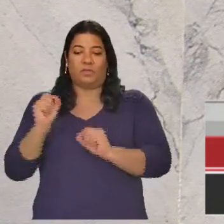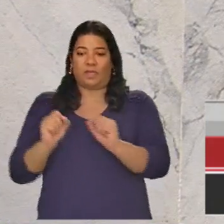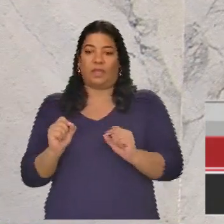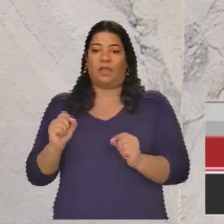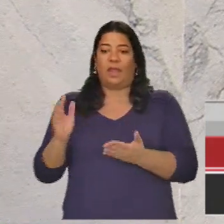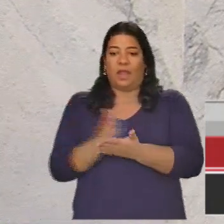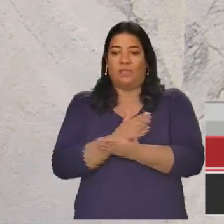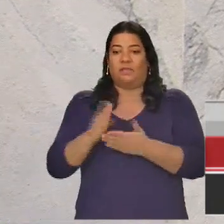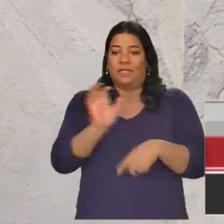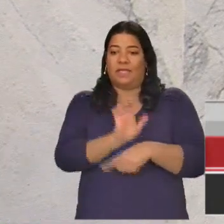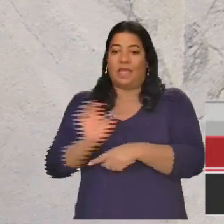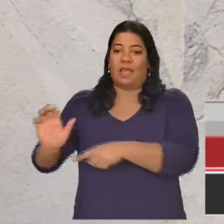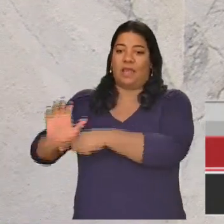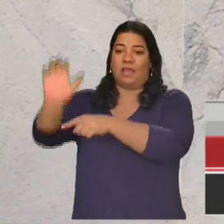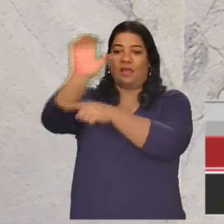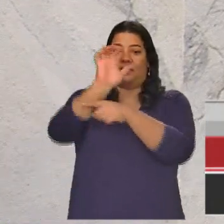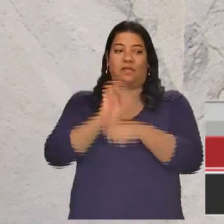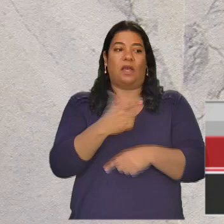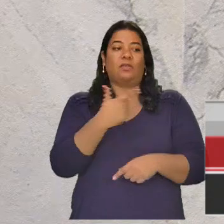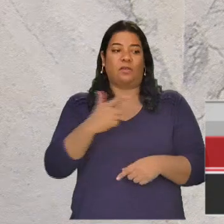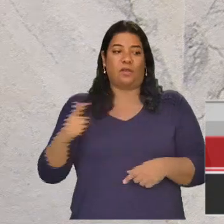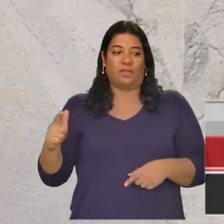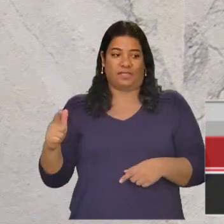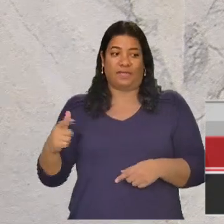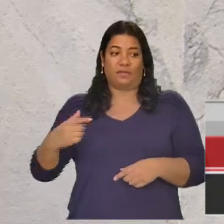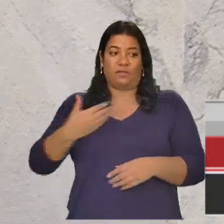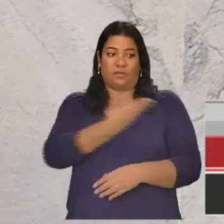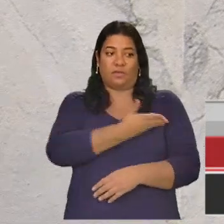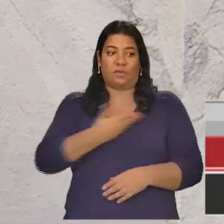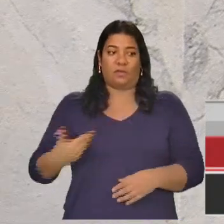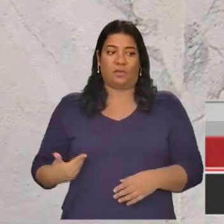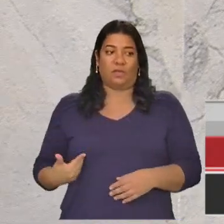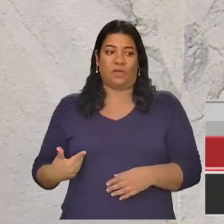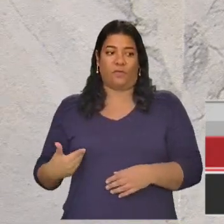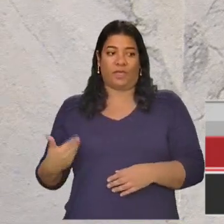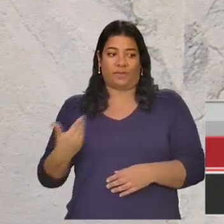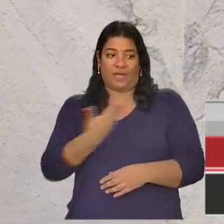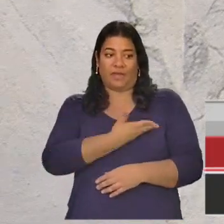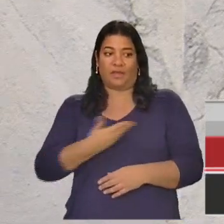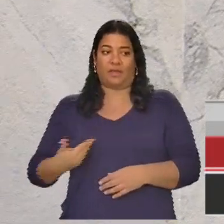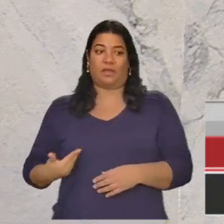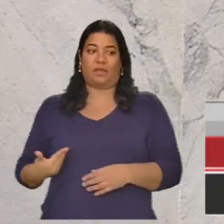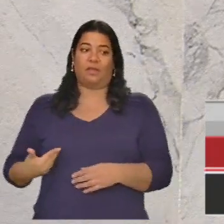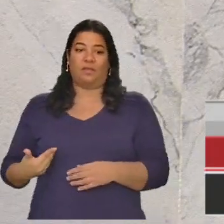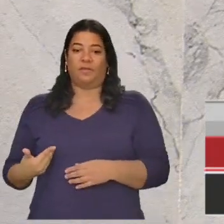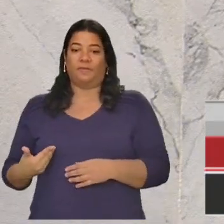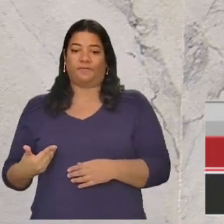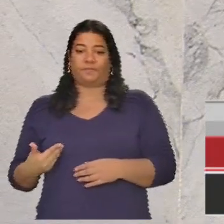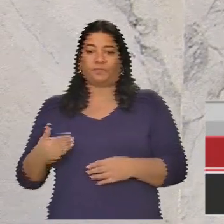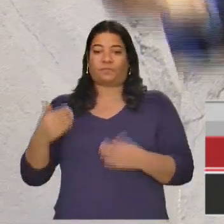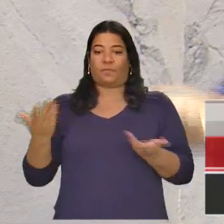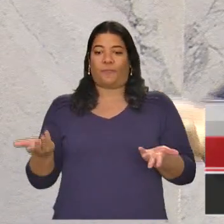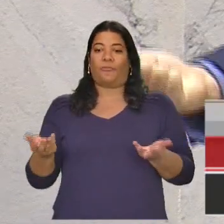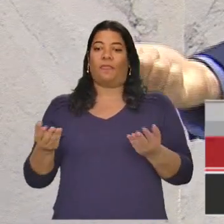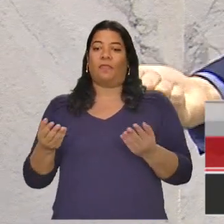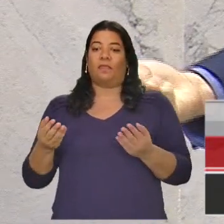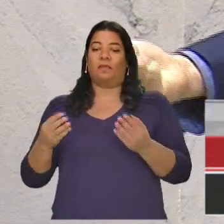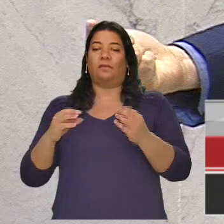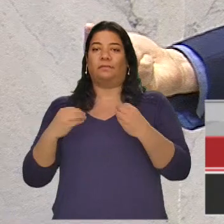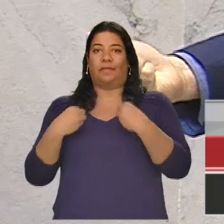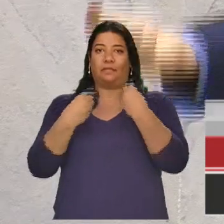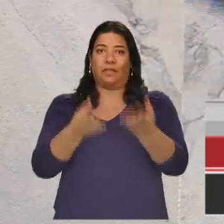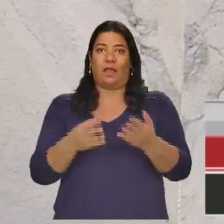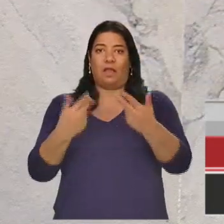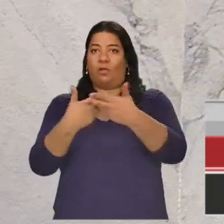não estão pegando de volta os presídios porque quando você privatizam presídio você entrega para uma empresa privada